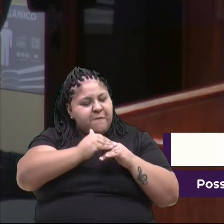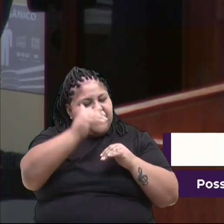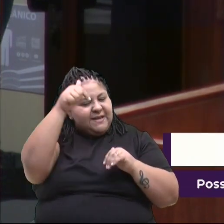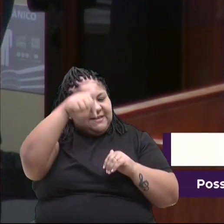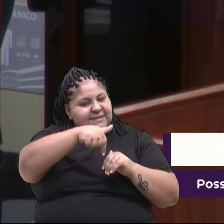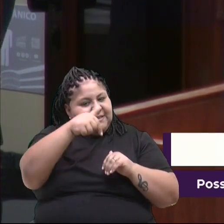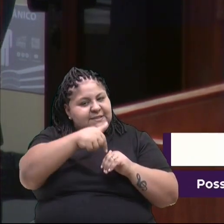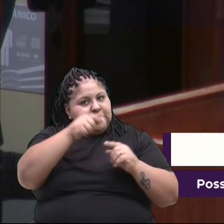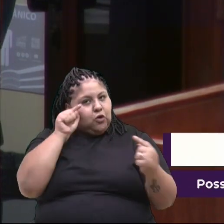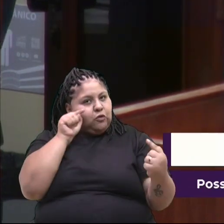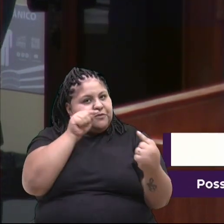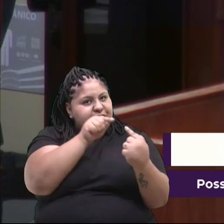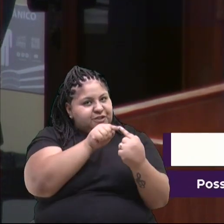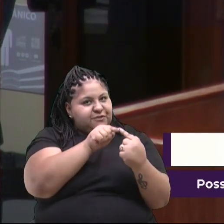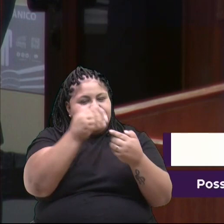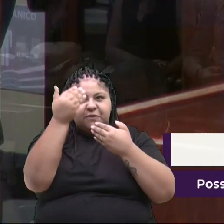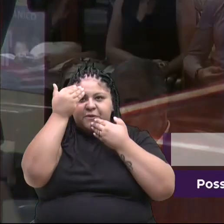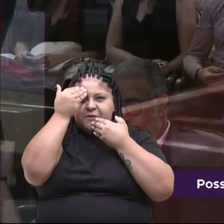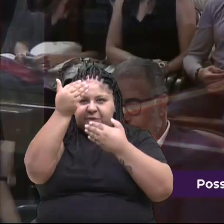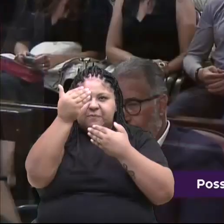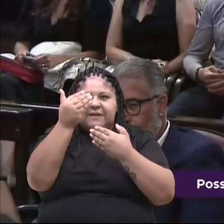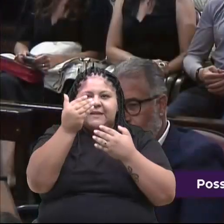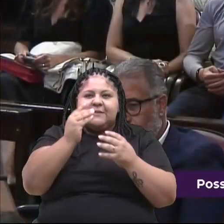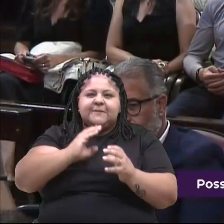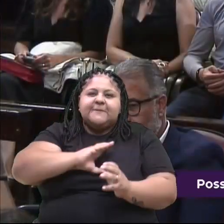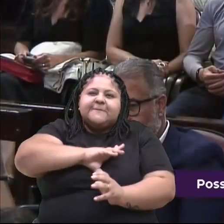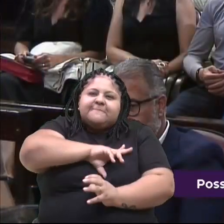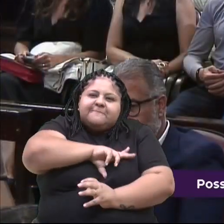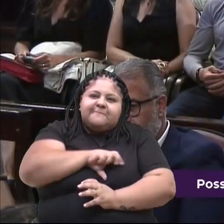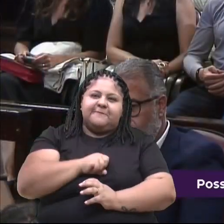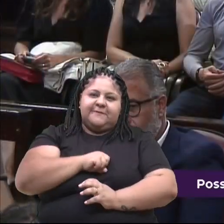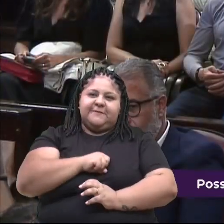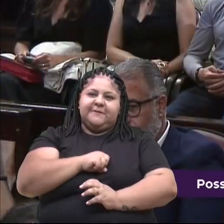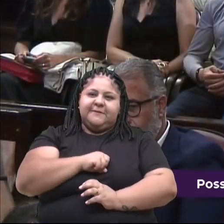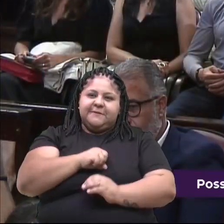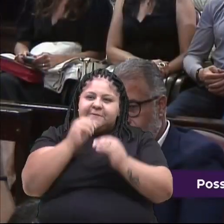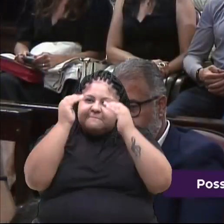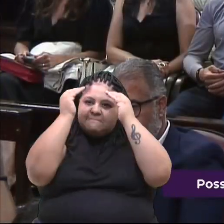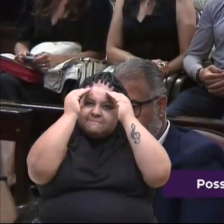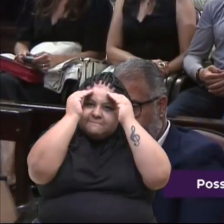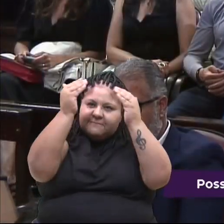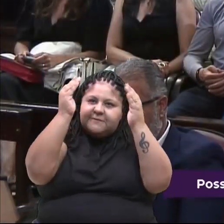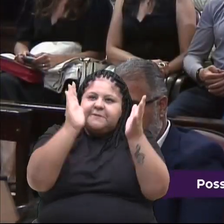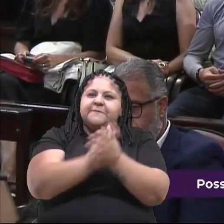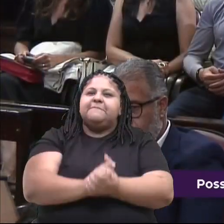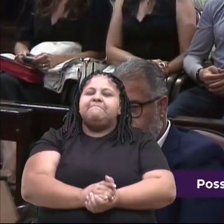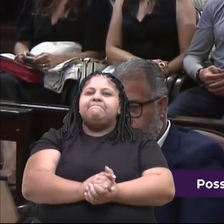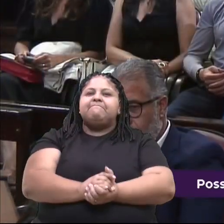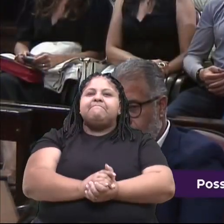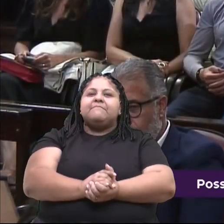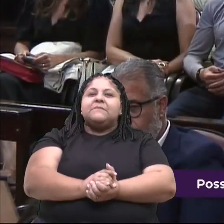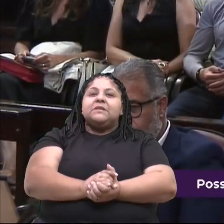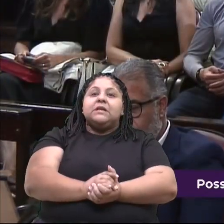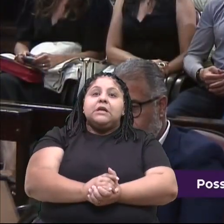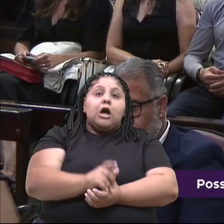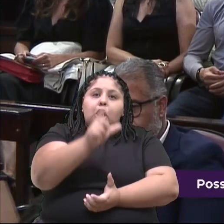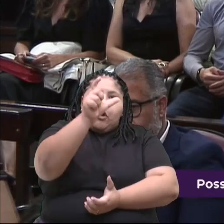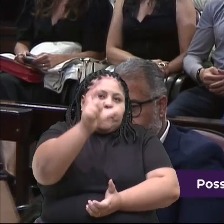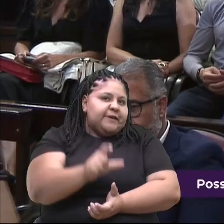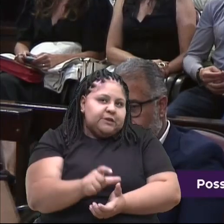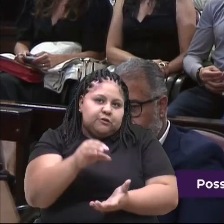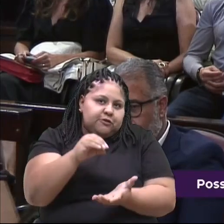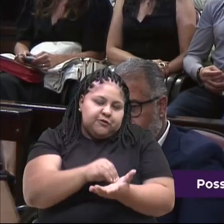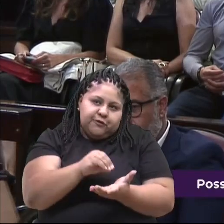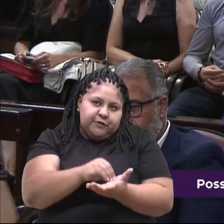missão. Obrigada de coração, gratidão. Aos que não puderam vir E a